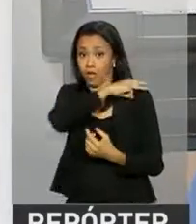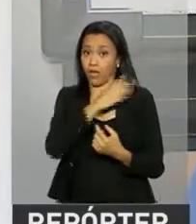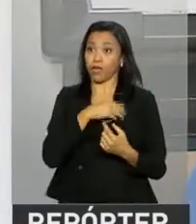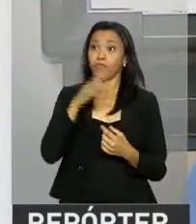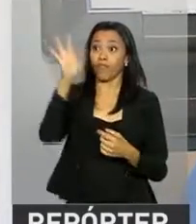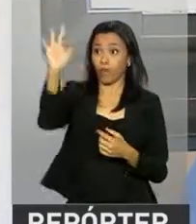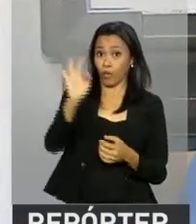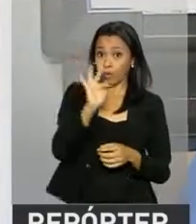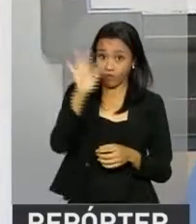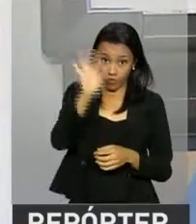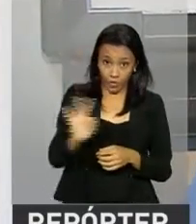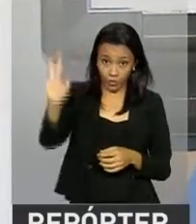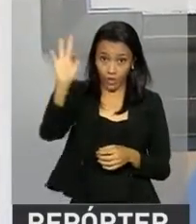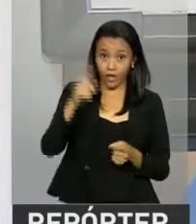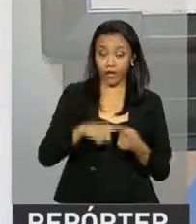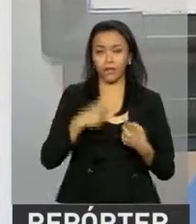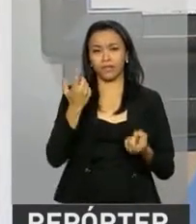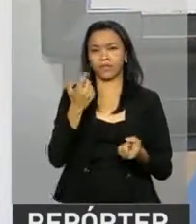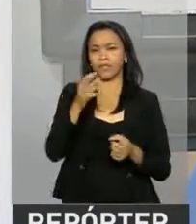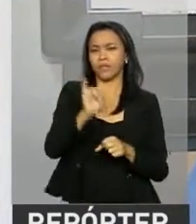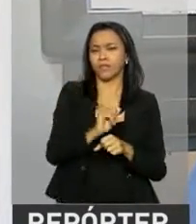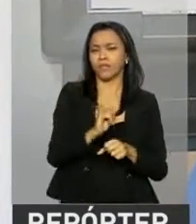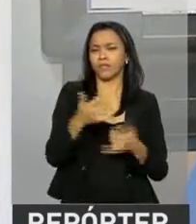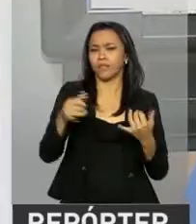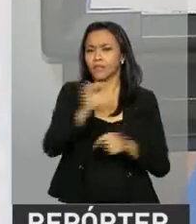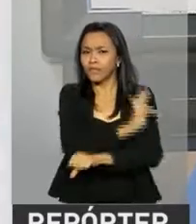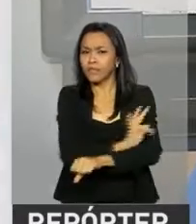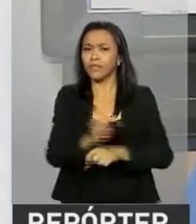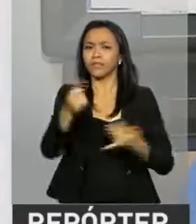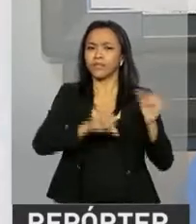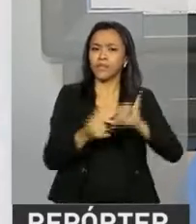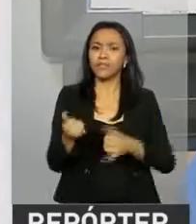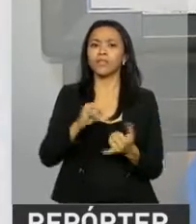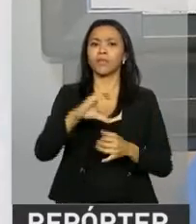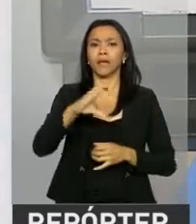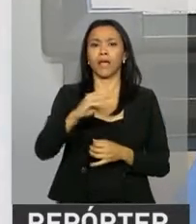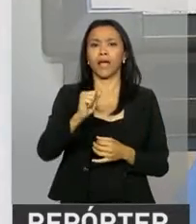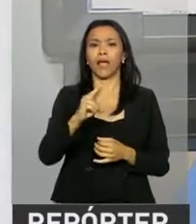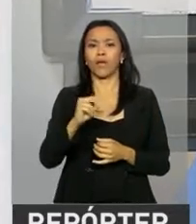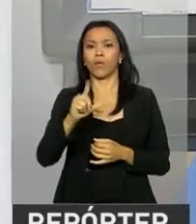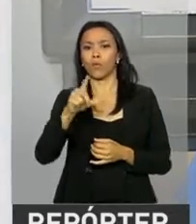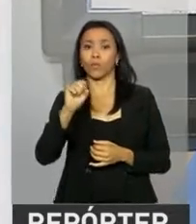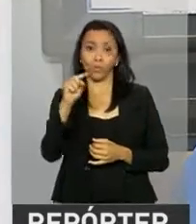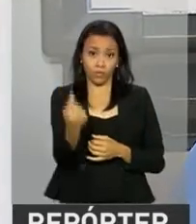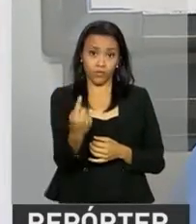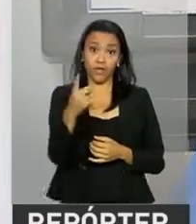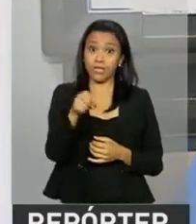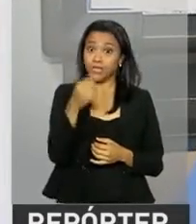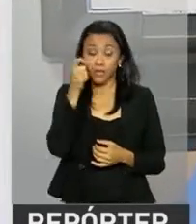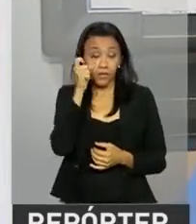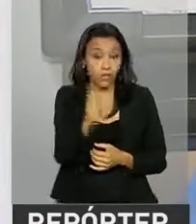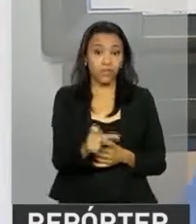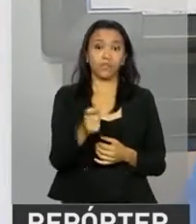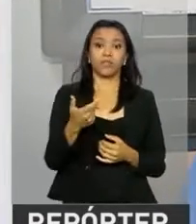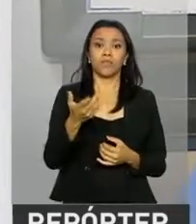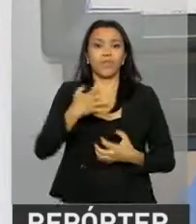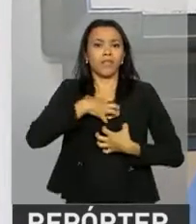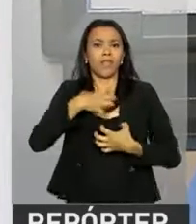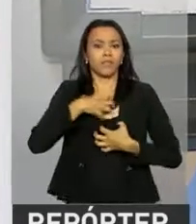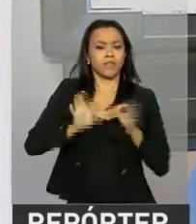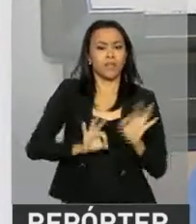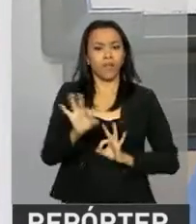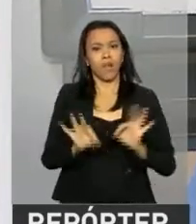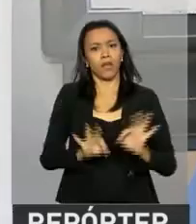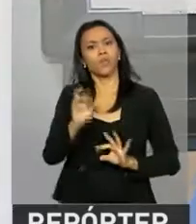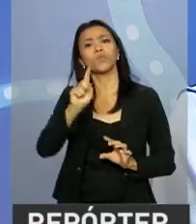avançado, química, cálculo 1, você focar isso no estudo do aluno é extremamente interessante porque ele já vai estar se preparando